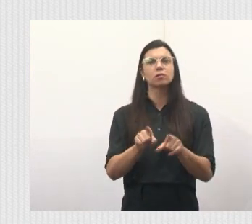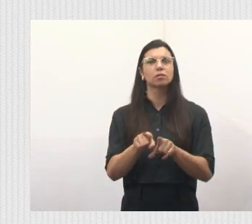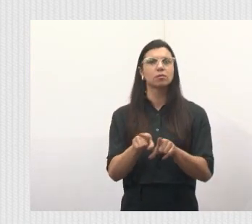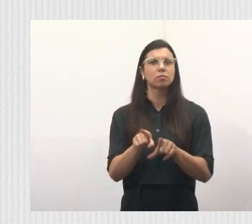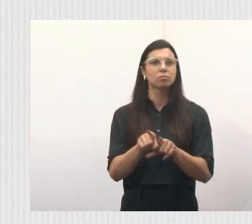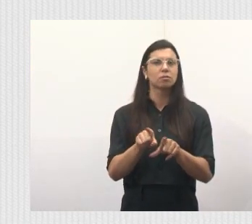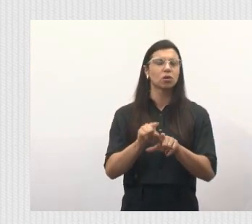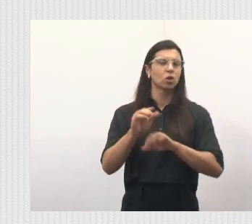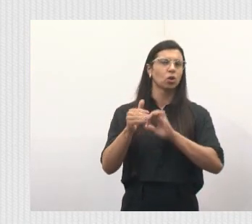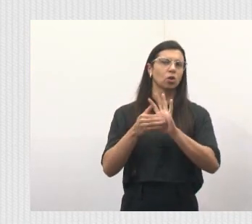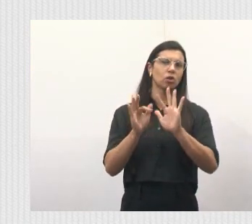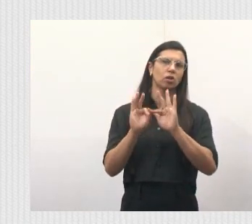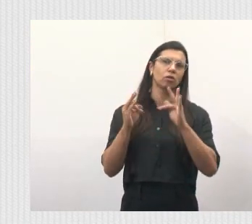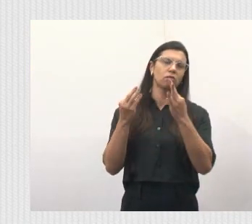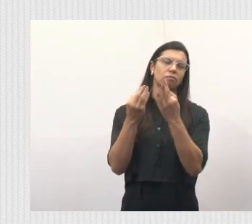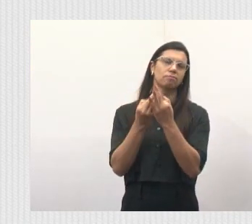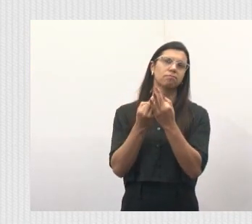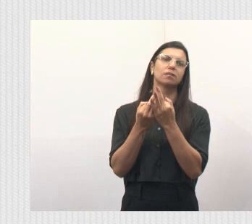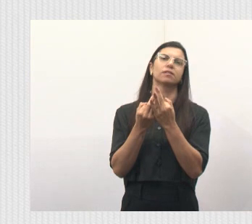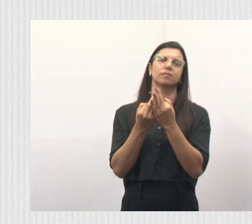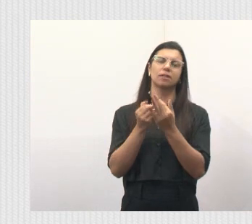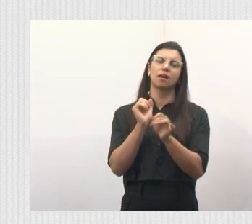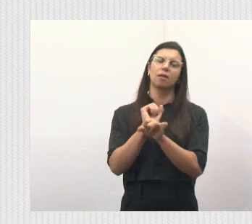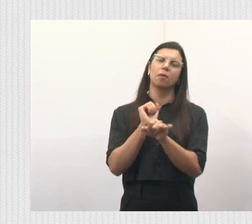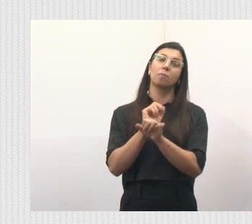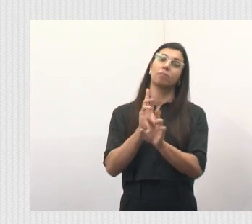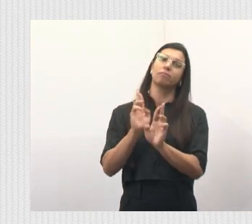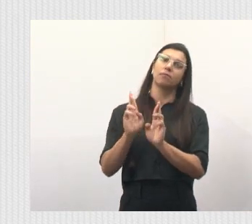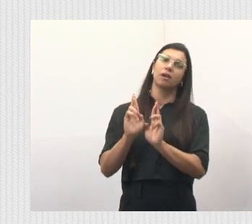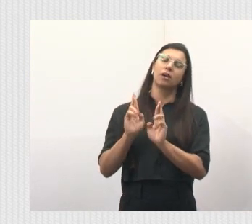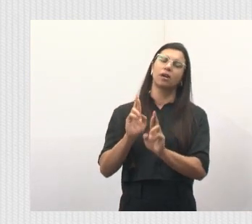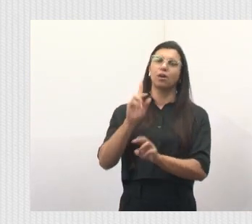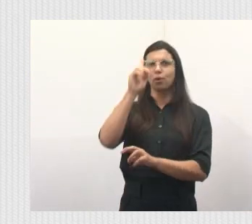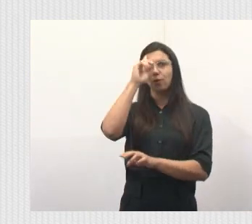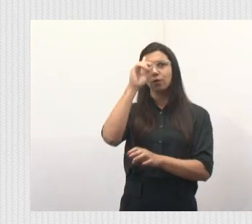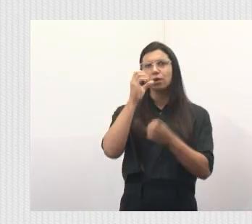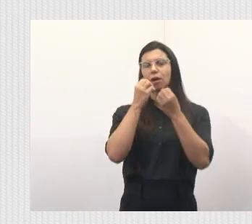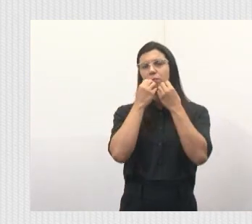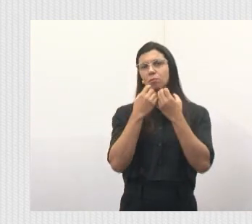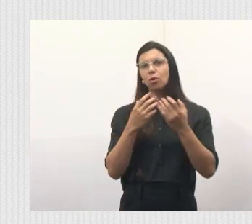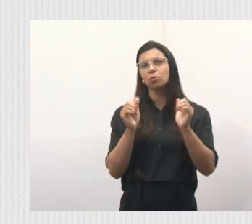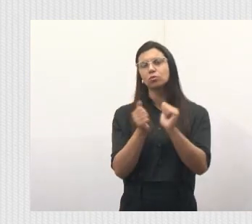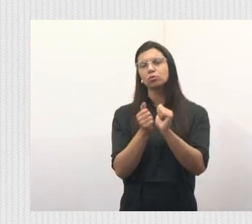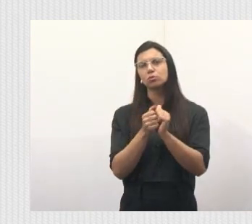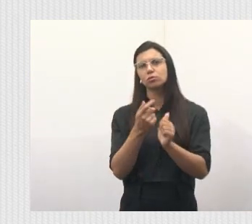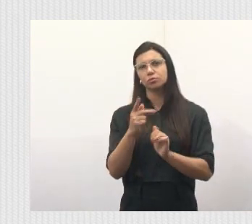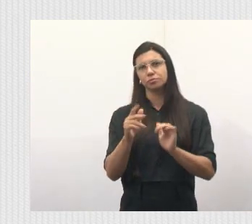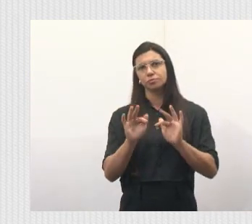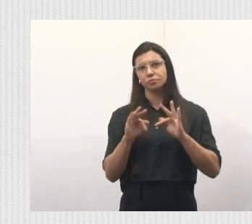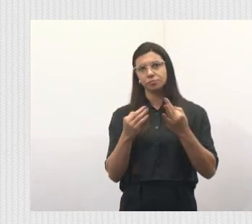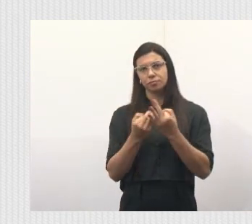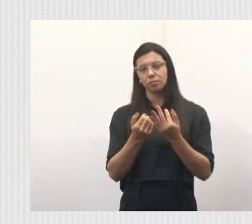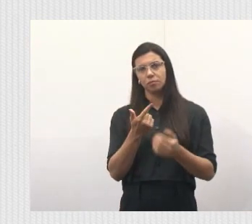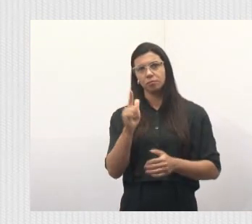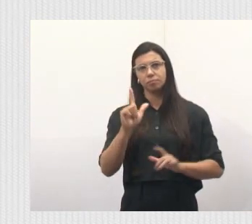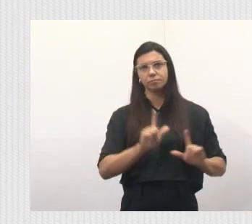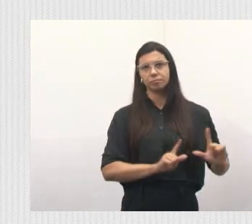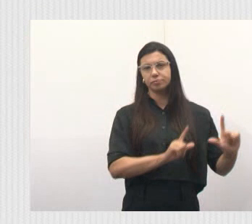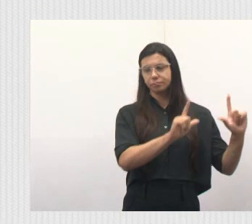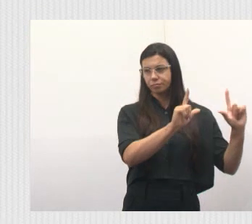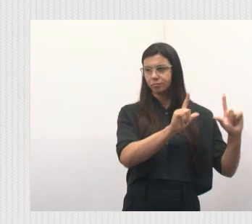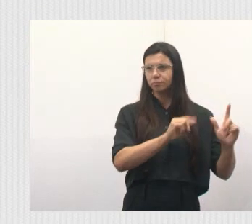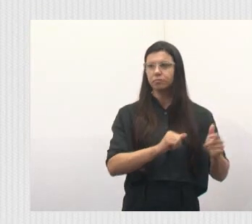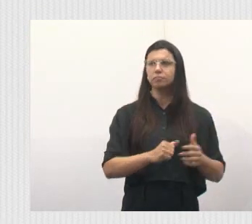para todas as famílias. Né, espero que tenha tido um dia bem bacana aí, nesse domingo que passou. Próximo.